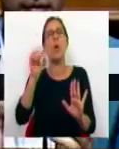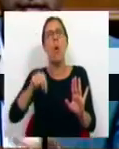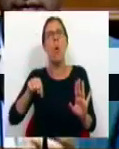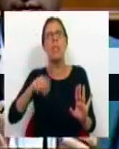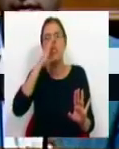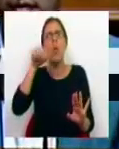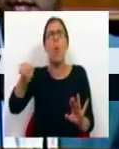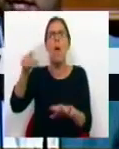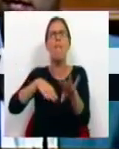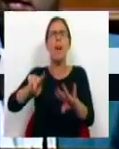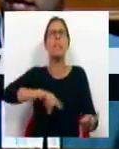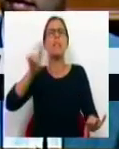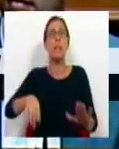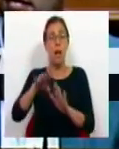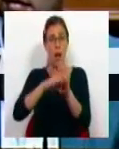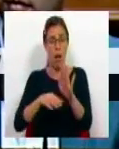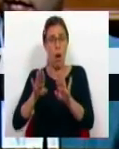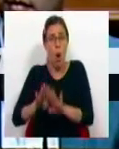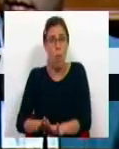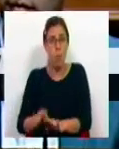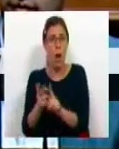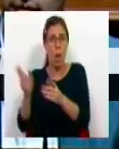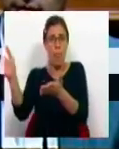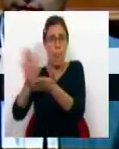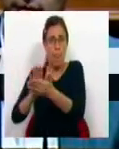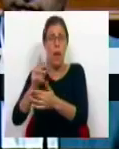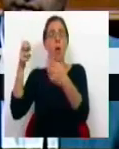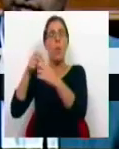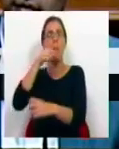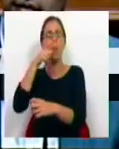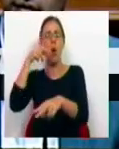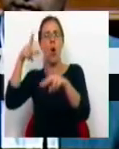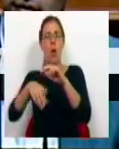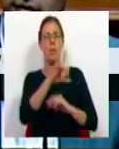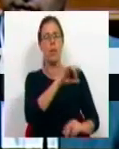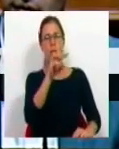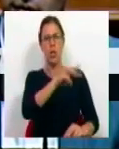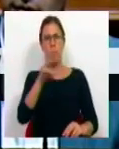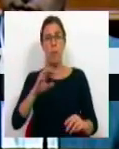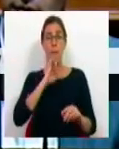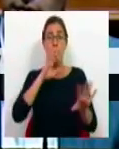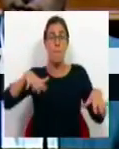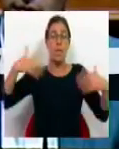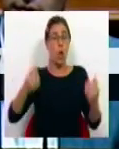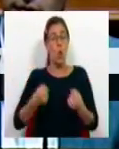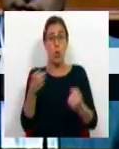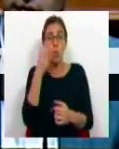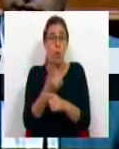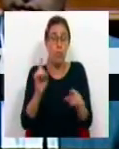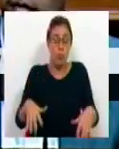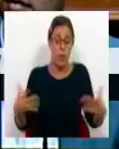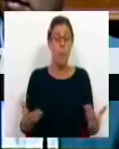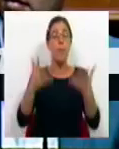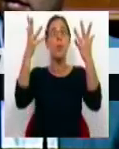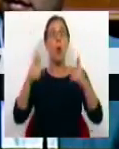hoje a direita? No seu programa estava o congelamento das pensões. A Bruxelas prometeram um corte de 600 milhões, misterioso, nunca conseguiram explicar.